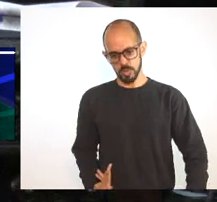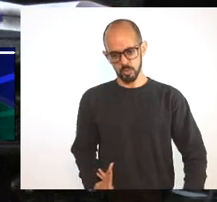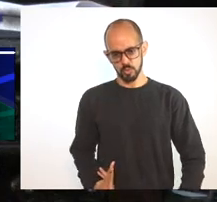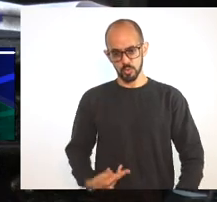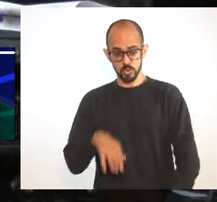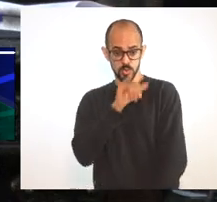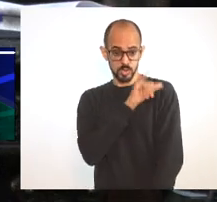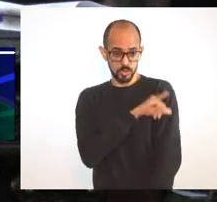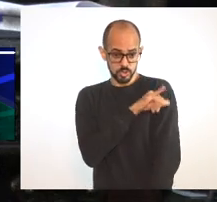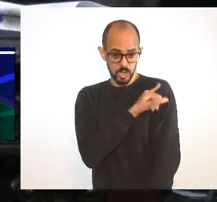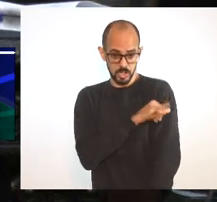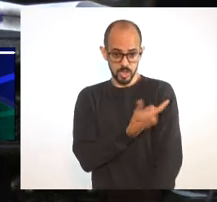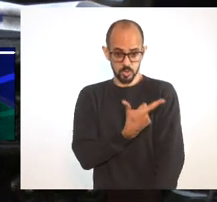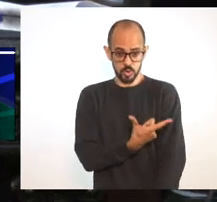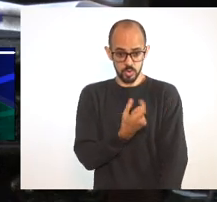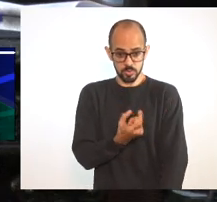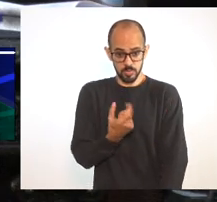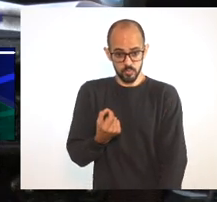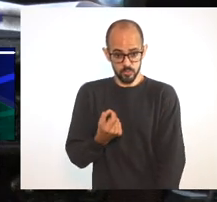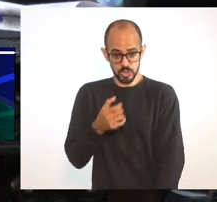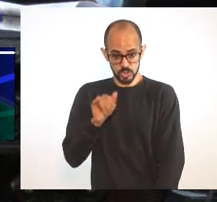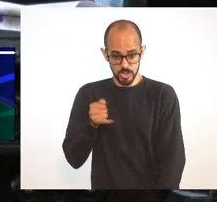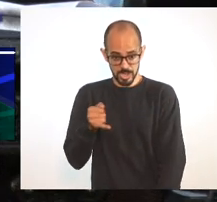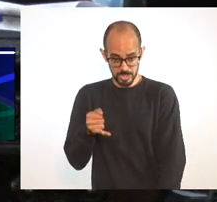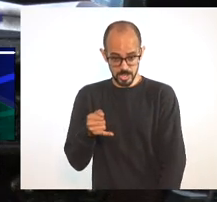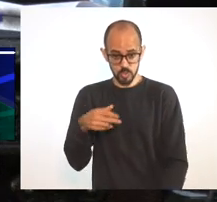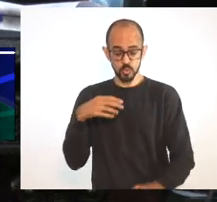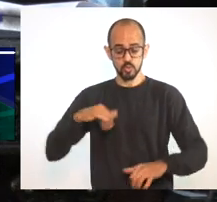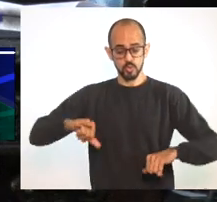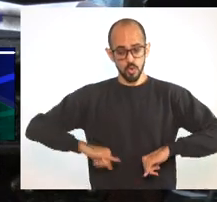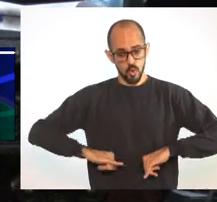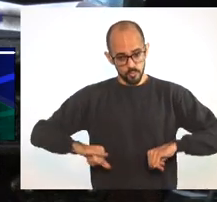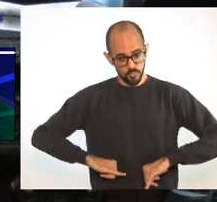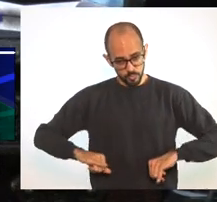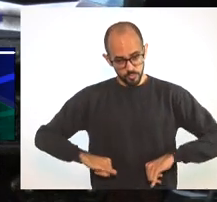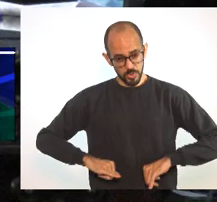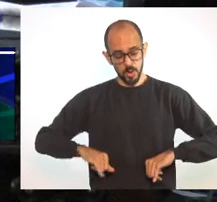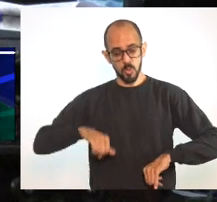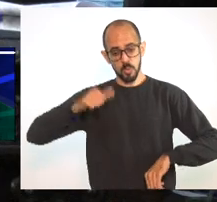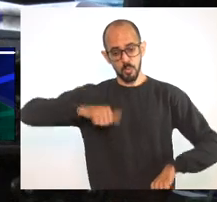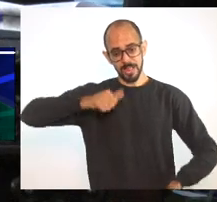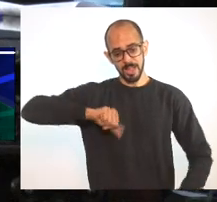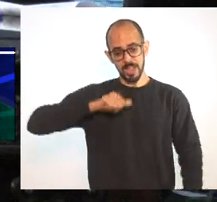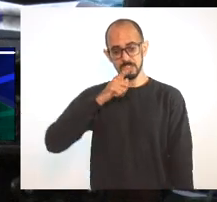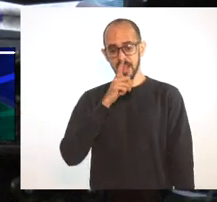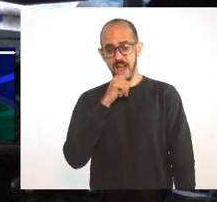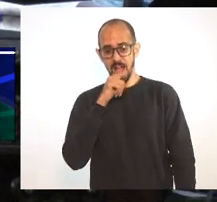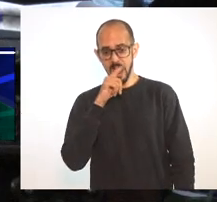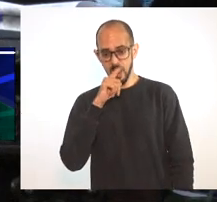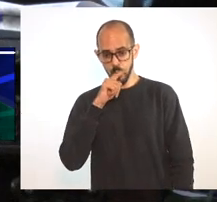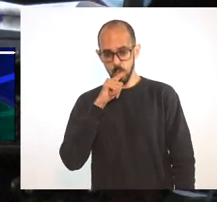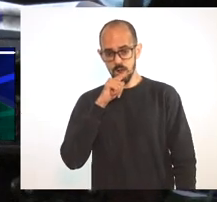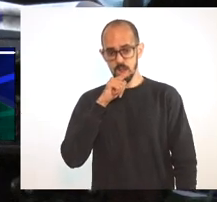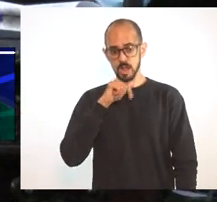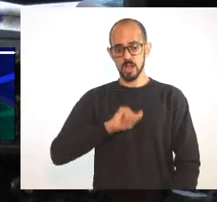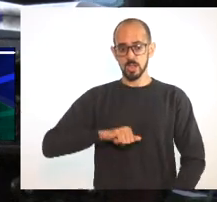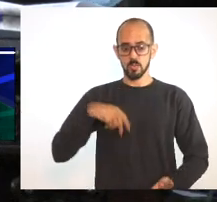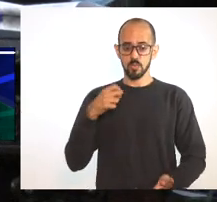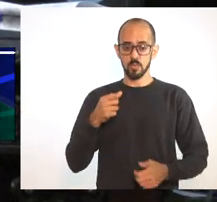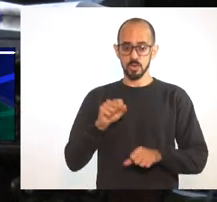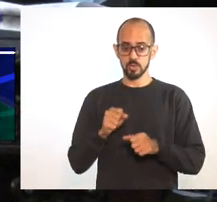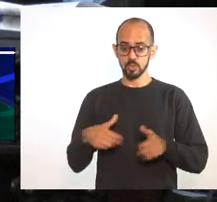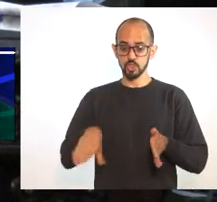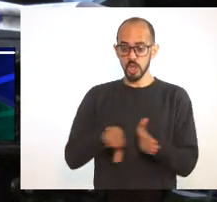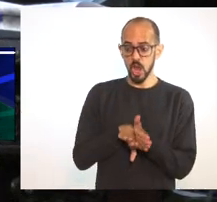Janeiro sofreu com a crise de abastecimento e de qualidade da água. Com a chegada da pandemia